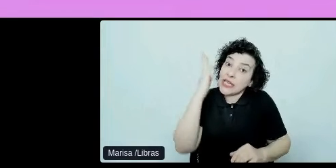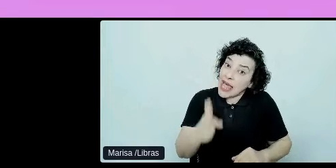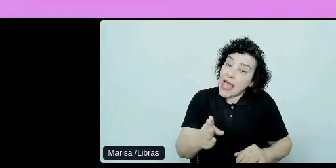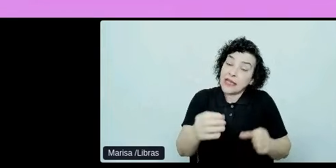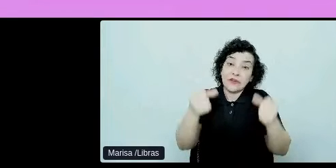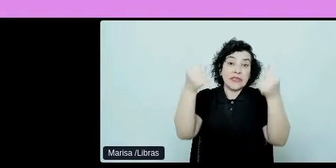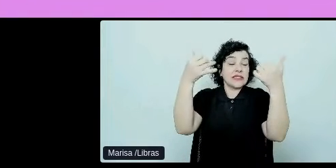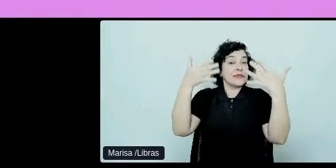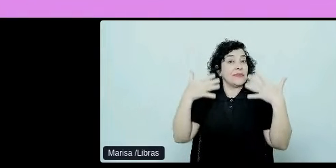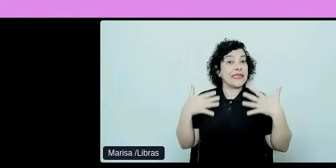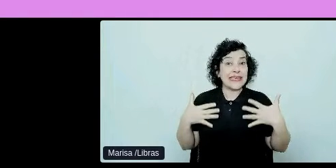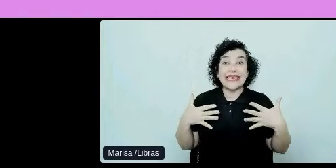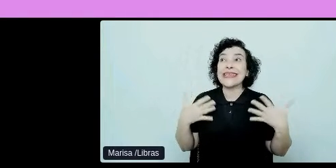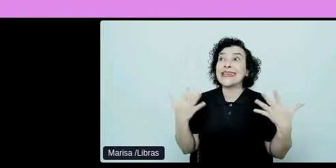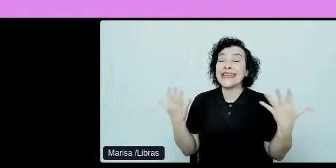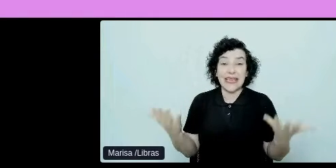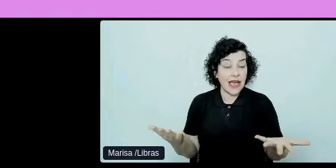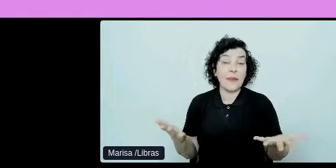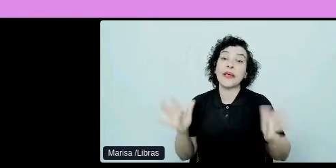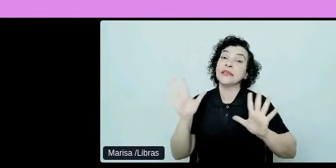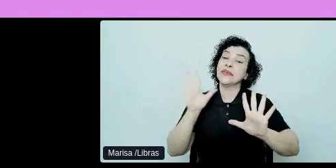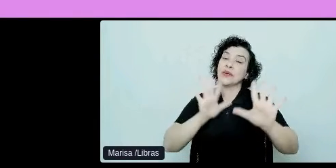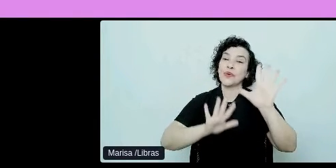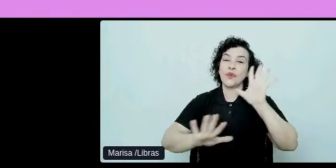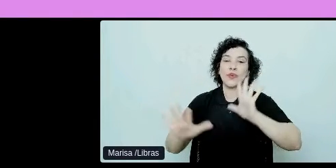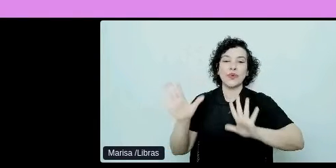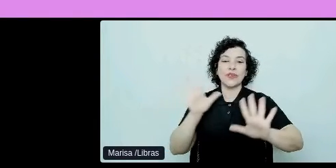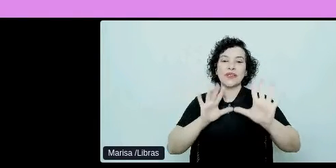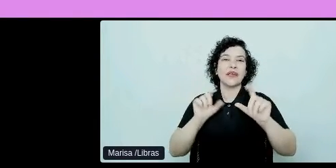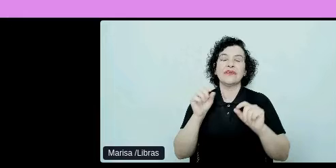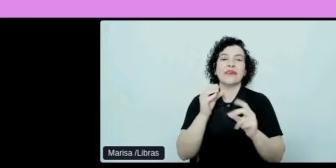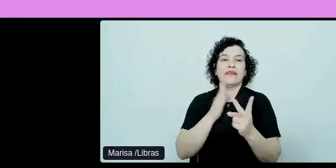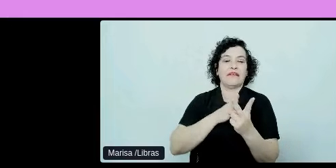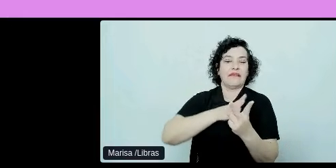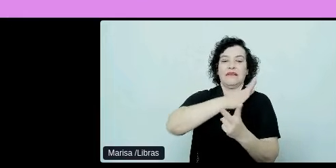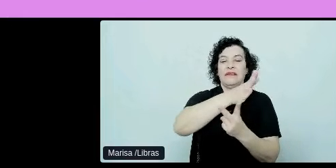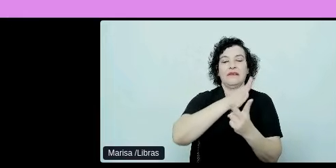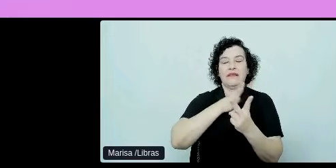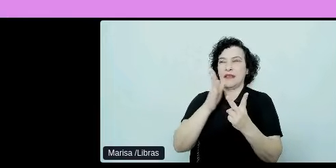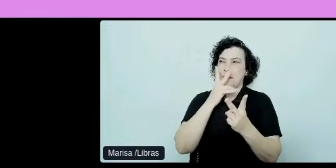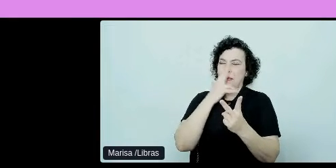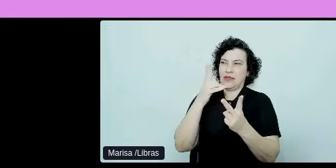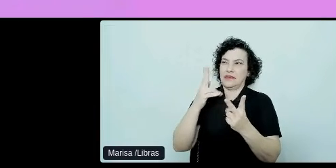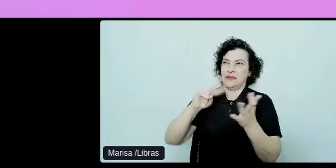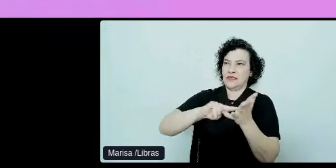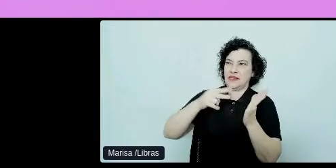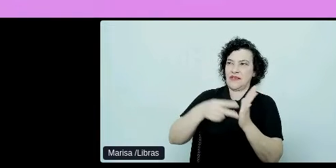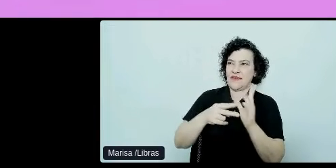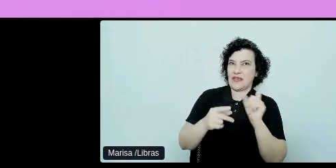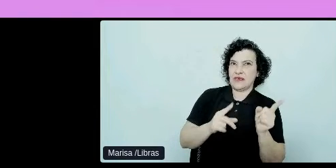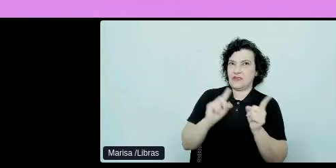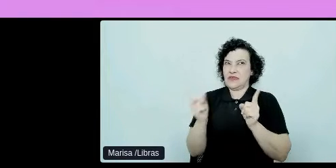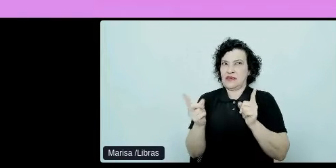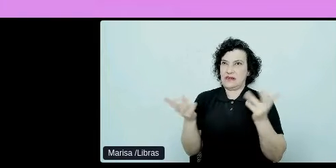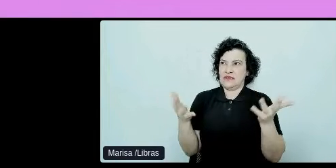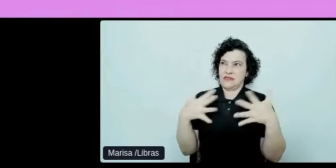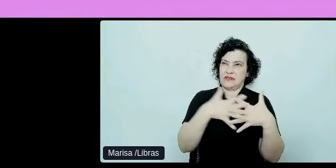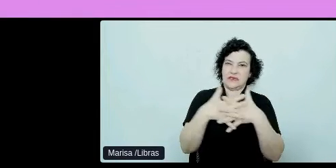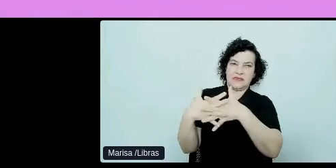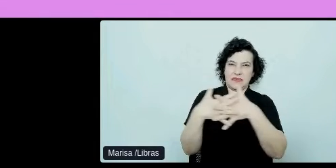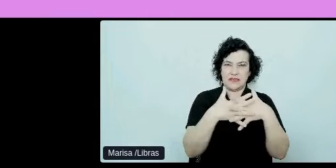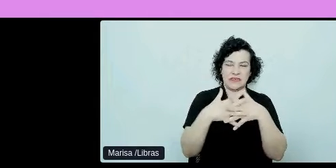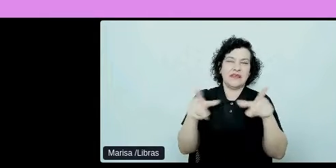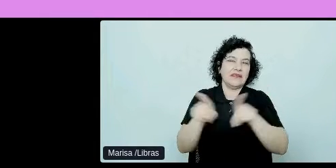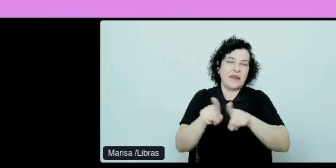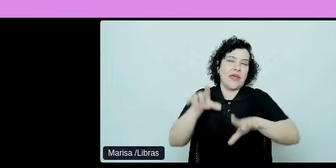falar, tentando tomar sempre o cuidado de não deixar nada ambíguo, com duplo sentido, não ficar usando aquelas